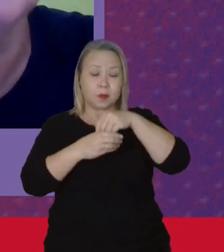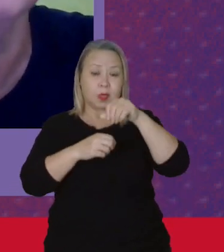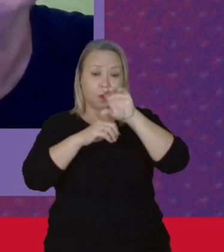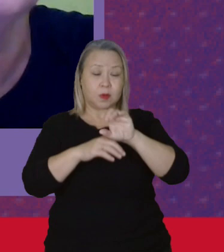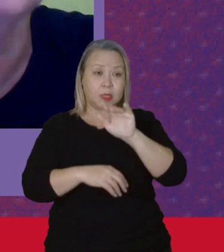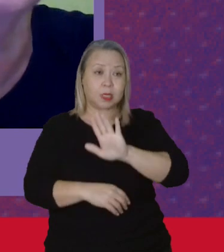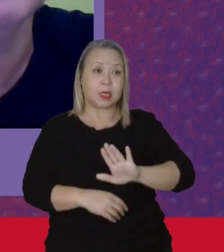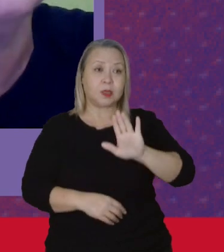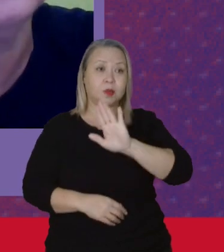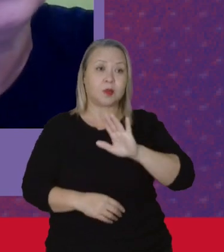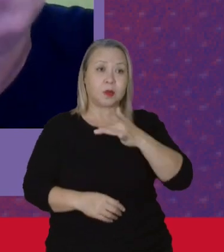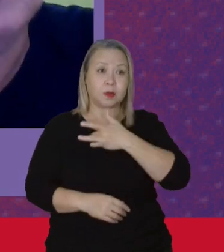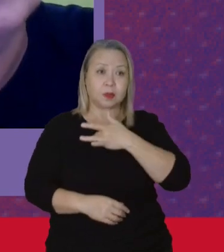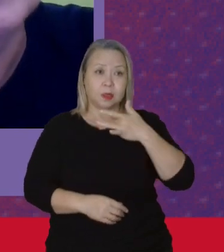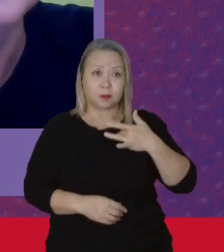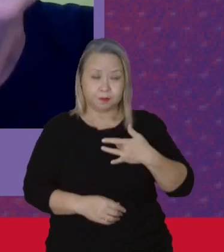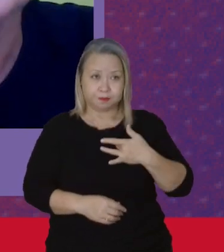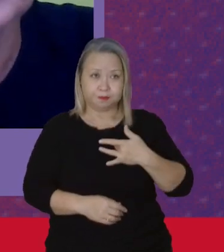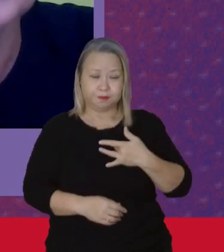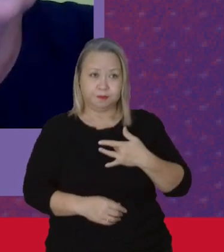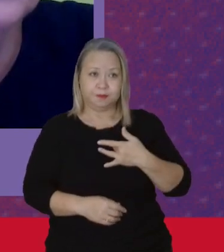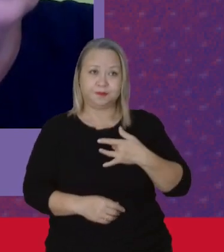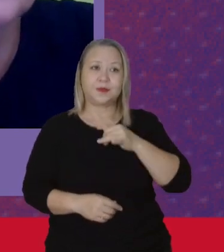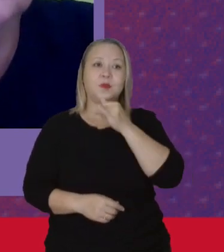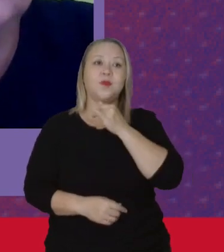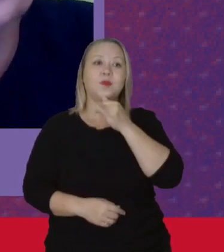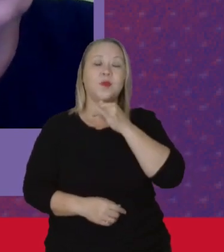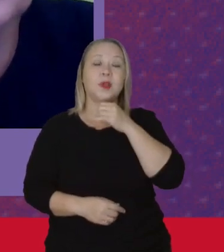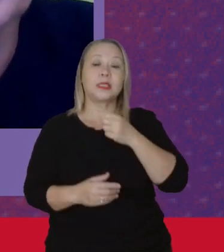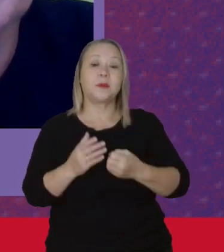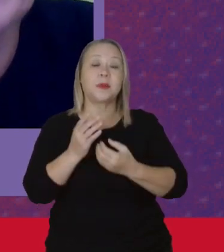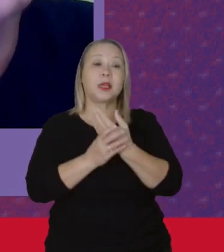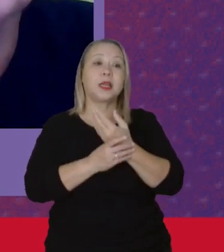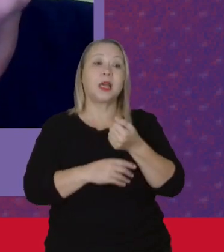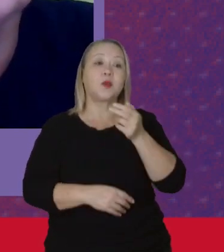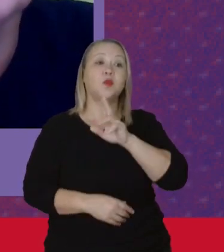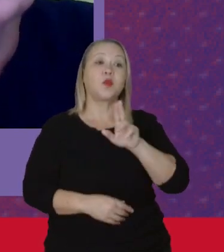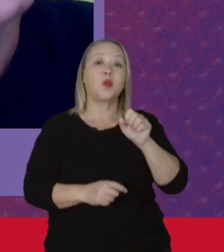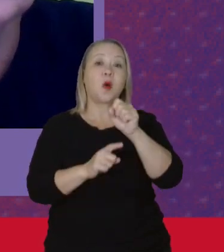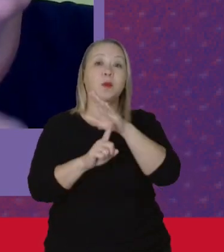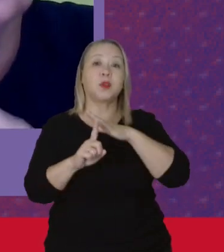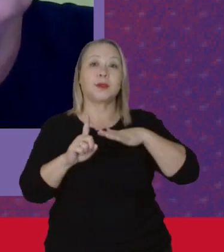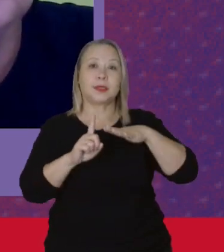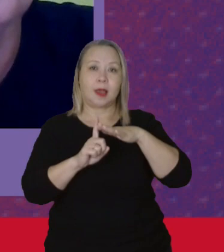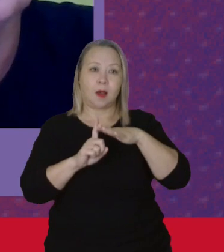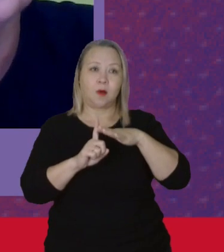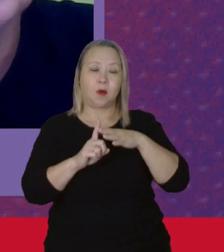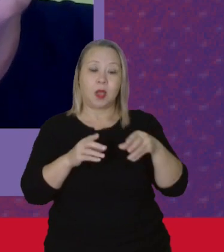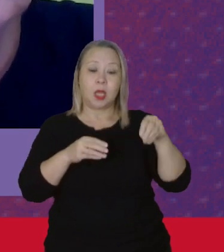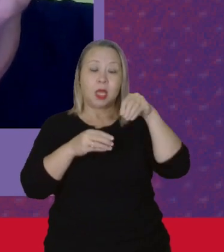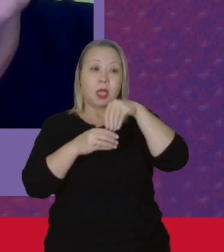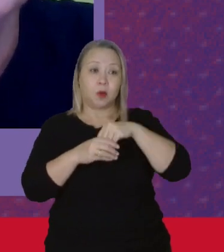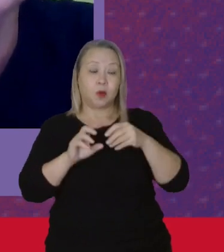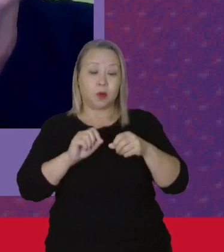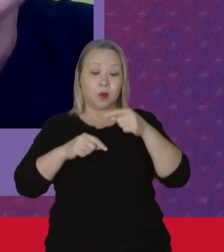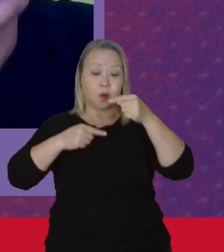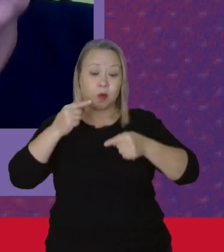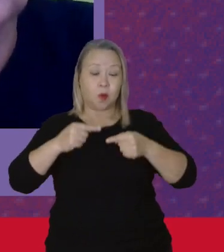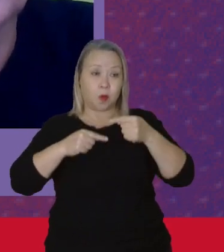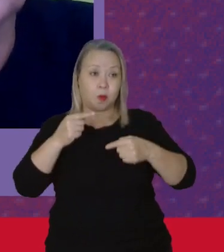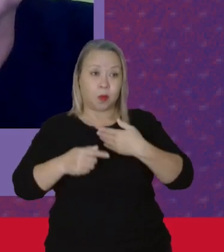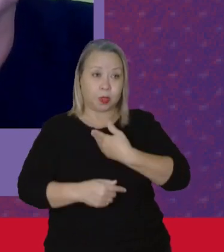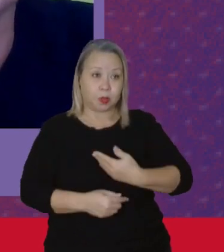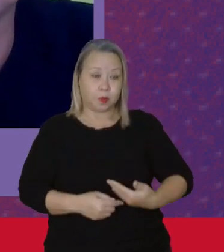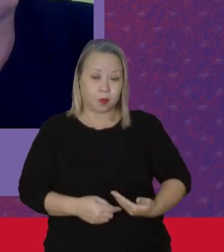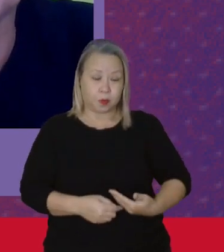por exemplo, pelo nome social, que a gente, inclusive, incluiu no debate, incluiu como política pública